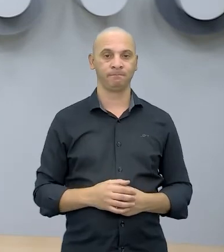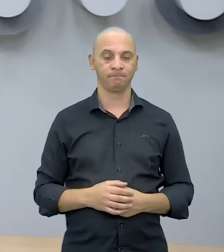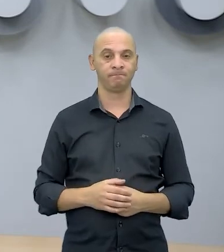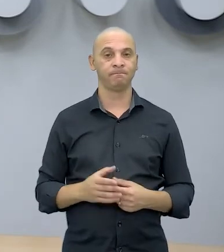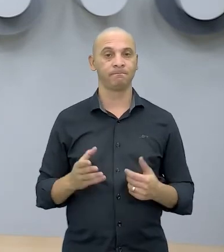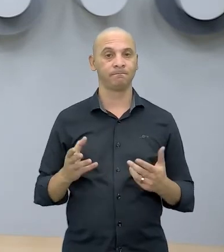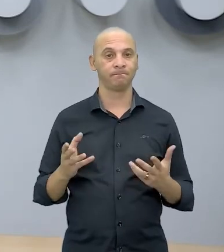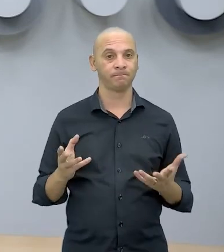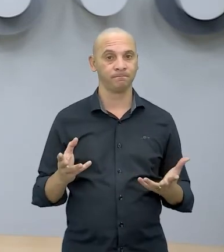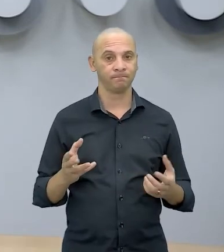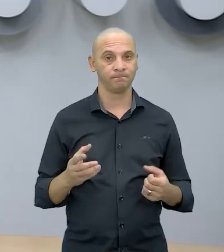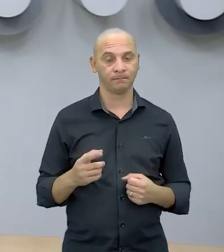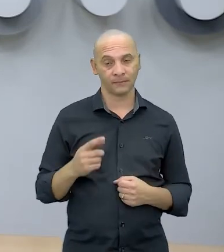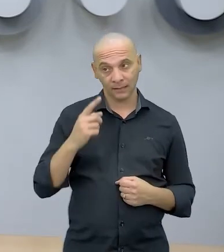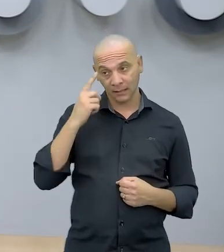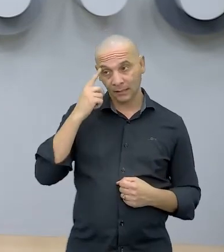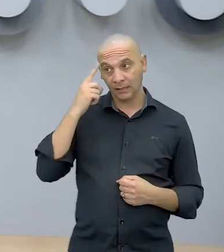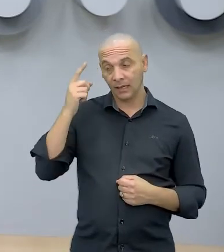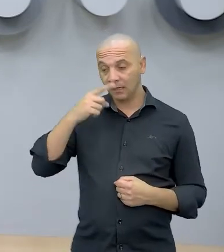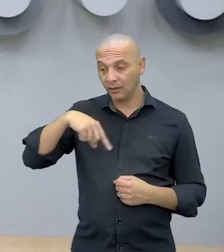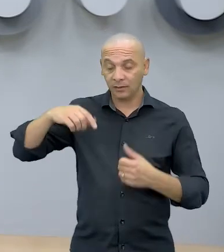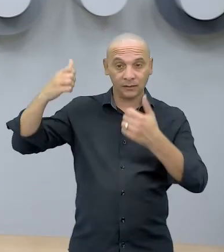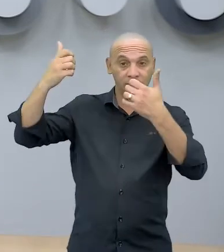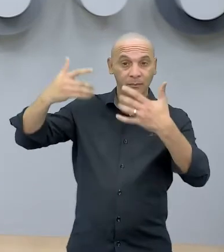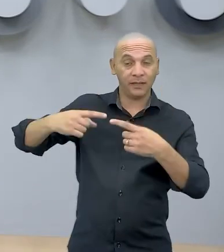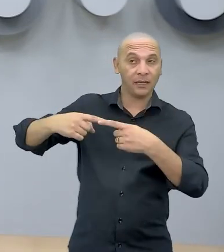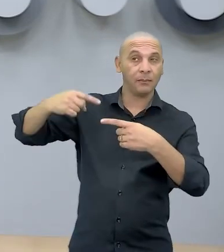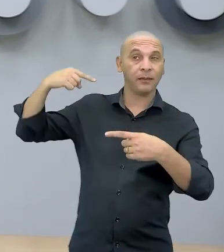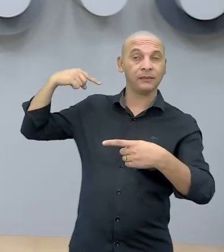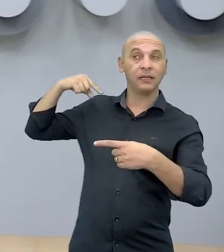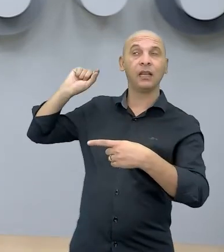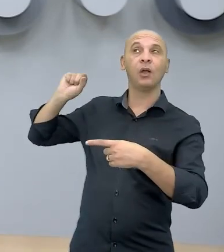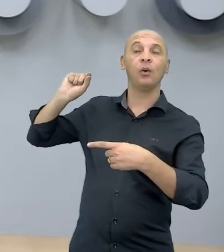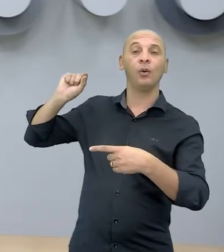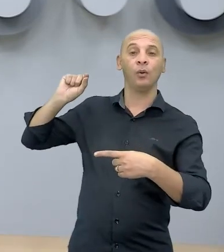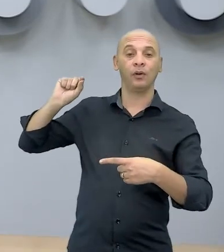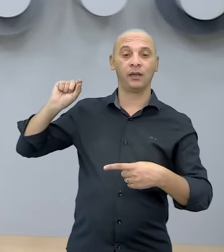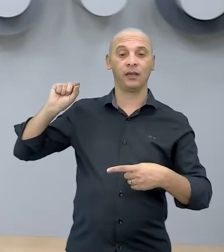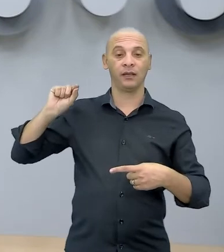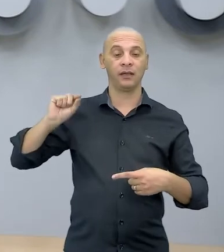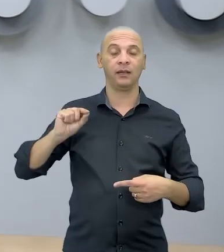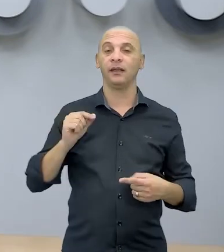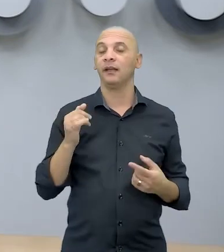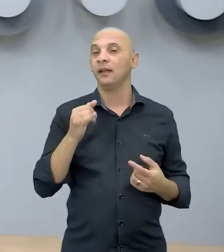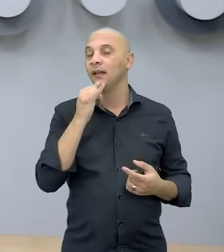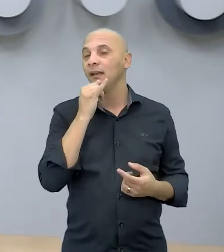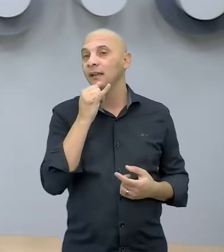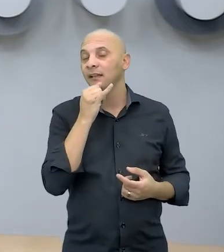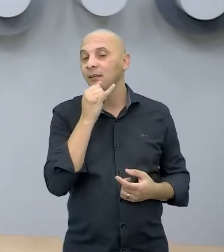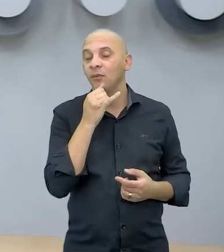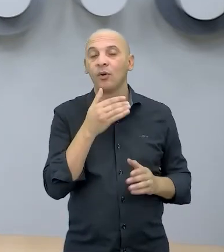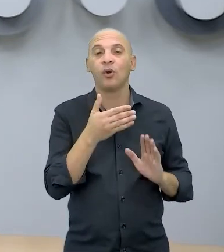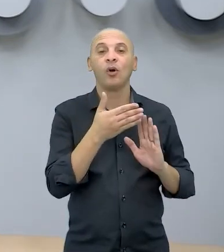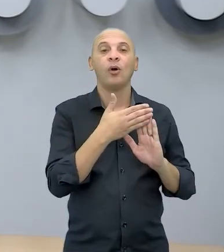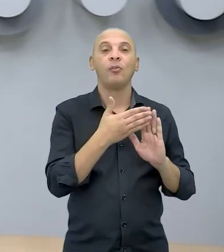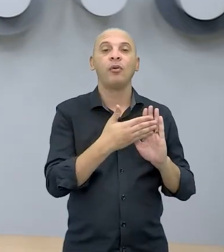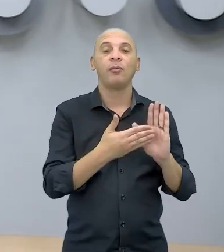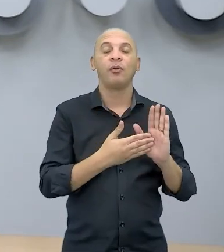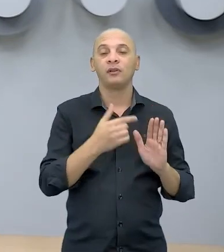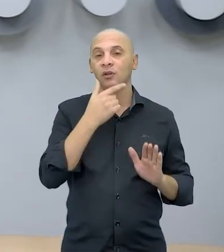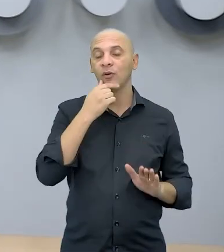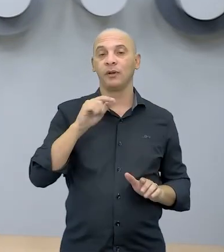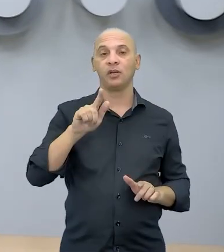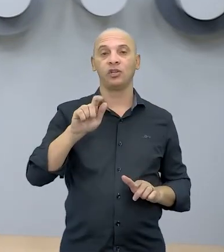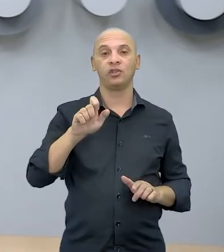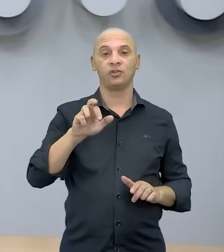Então, aquela ideia que a gente trabalhou na aula passada, de que o panóptico, né, que tinha sido proposto lá pelo Jeremy Bentham,